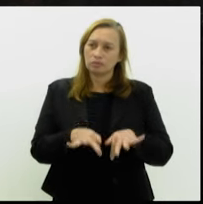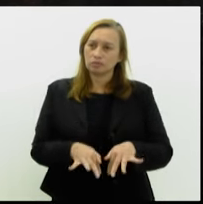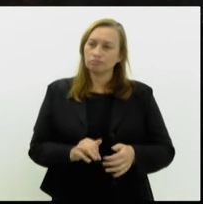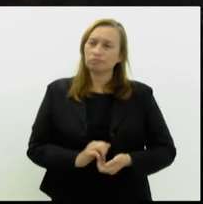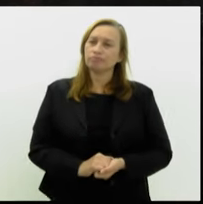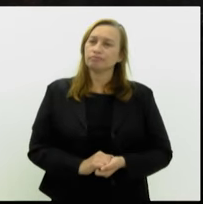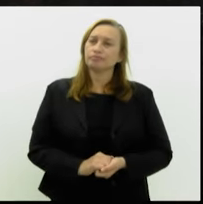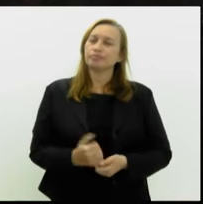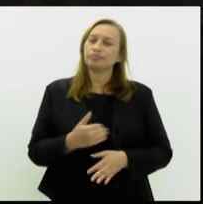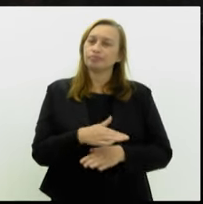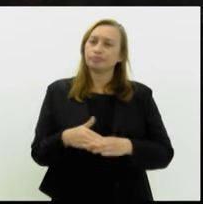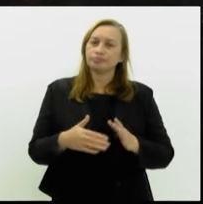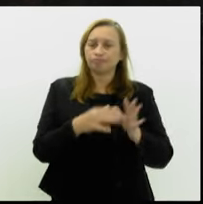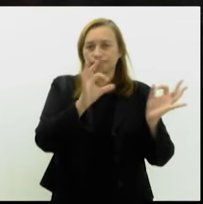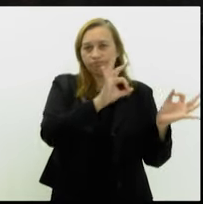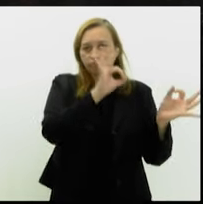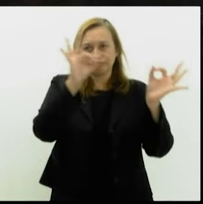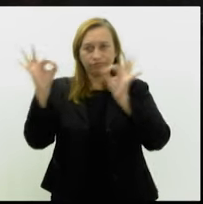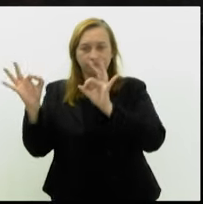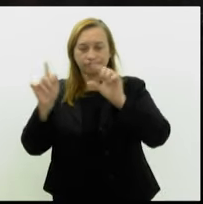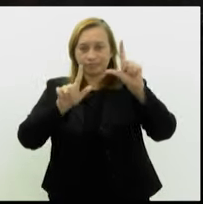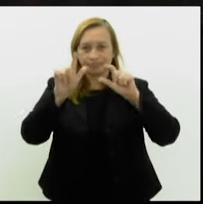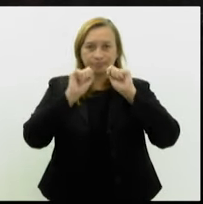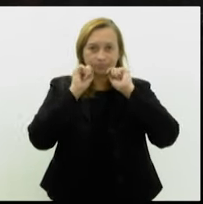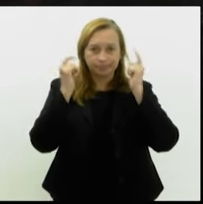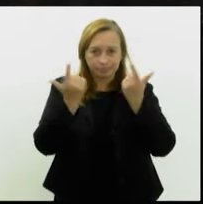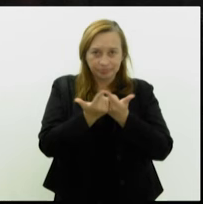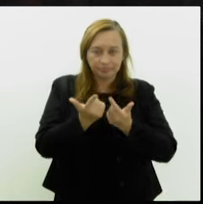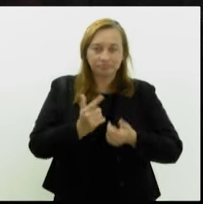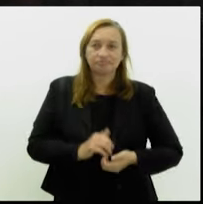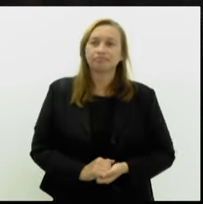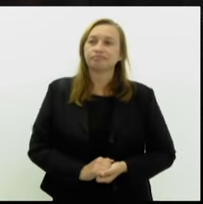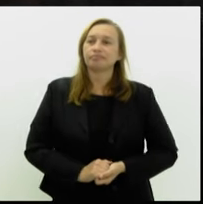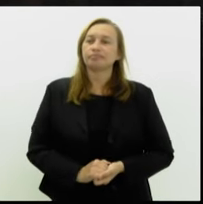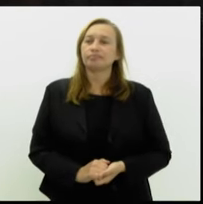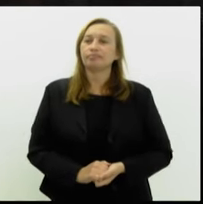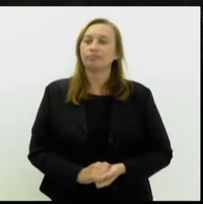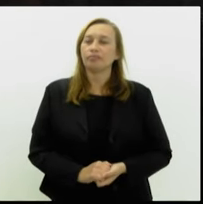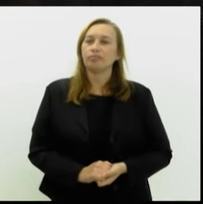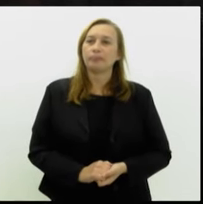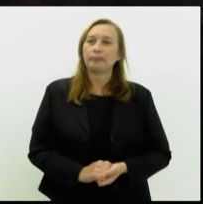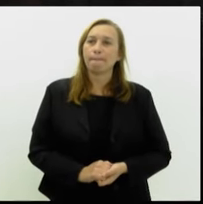senhoras e senhores telespectadores da TV Alerge,